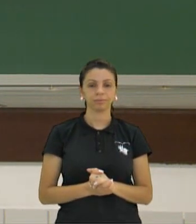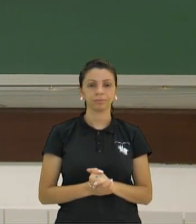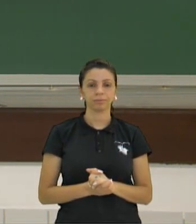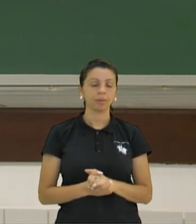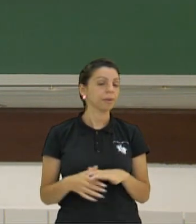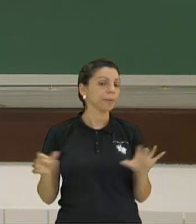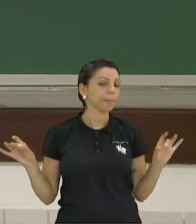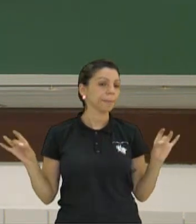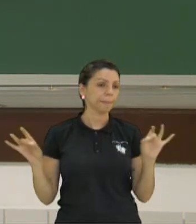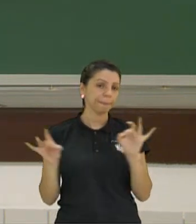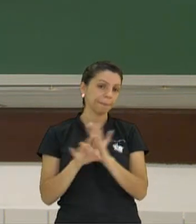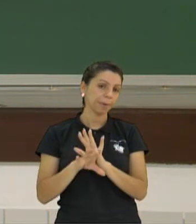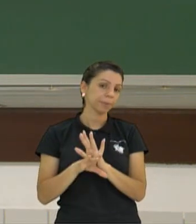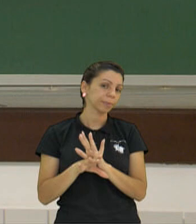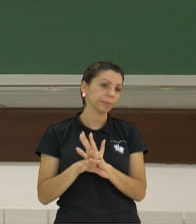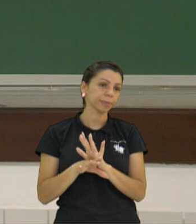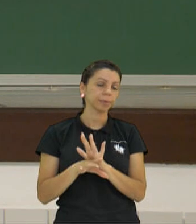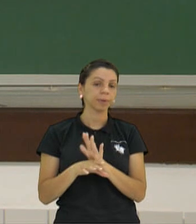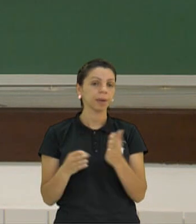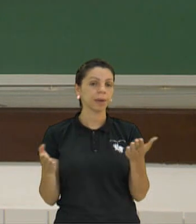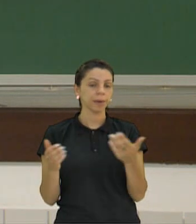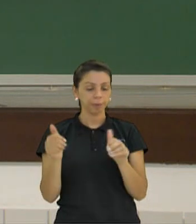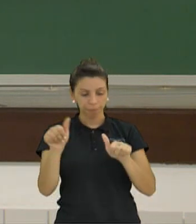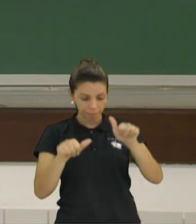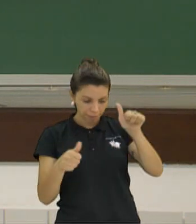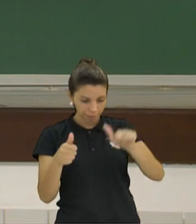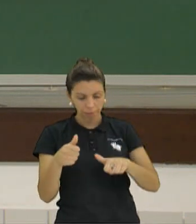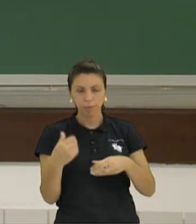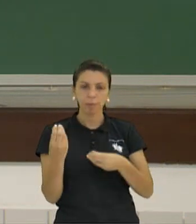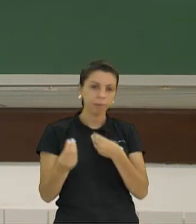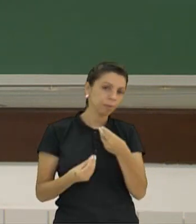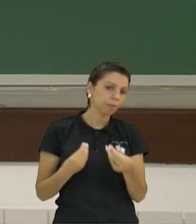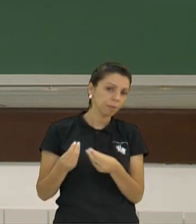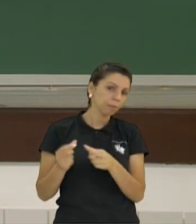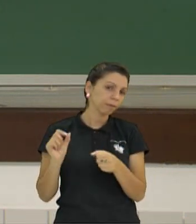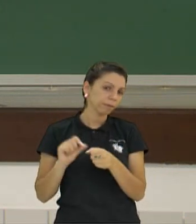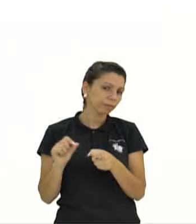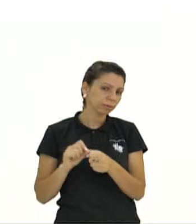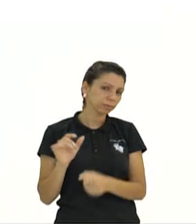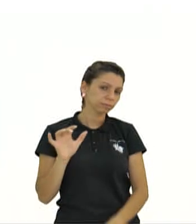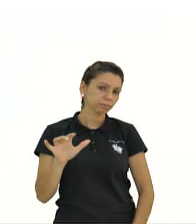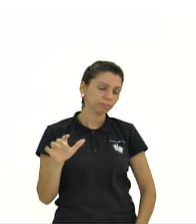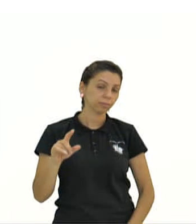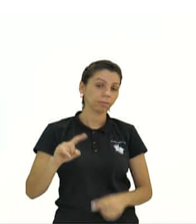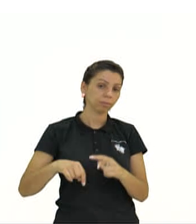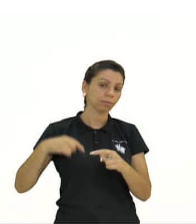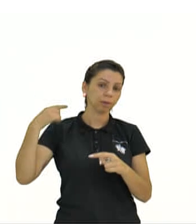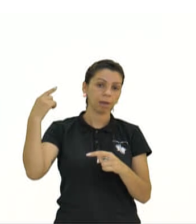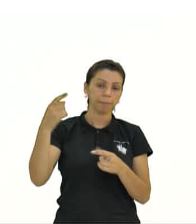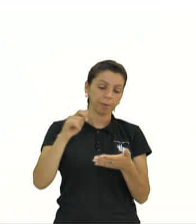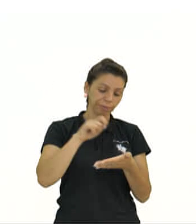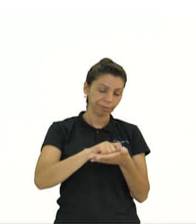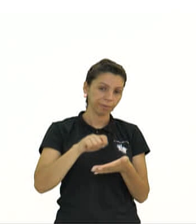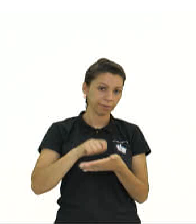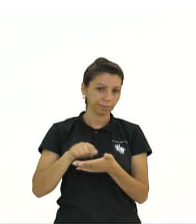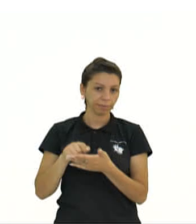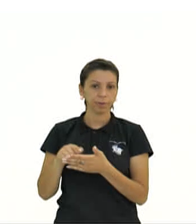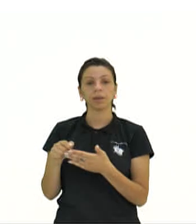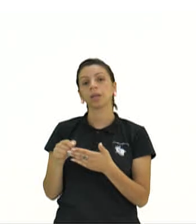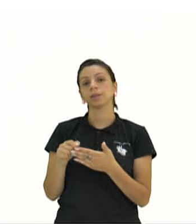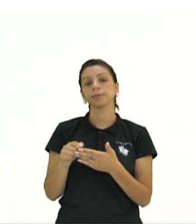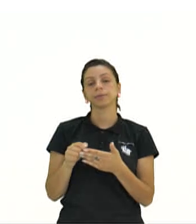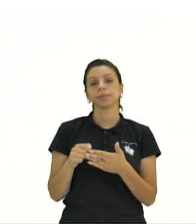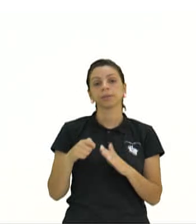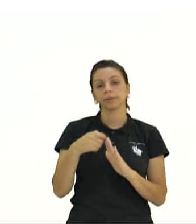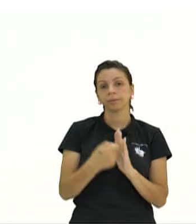Feita a nossa produção, vamos avaliar o nosso texto. Como é que nós vamos fazer isso, professora? Depois de produzido o seu texto, você troque